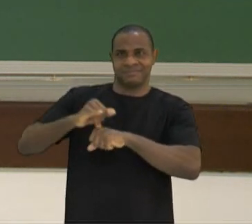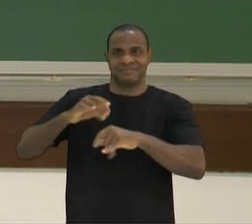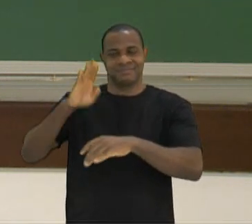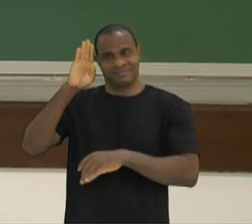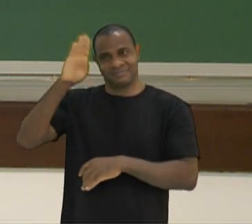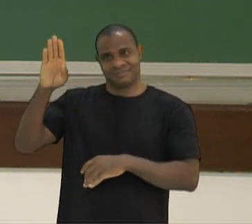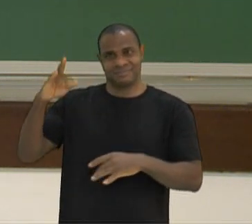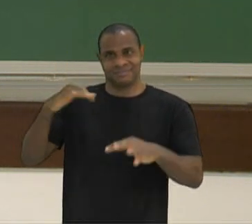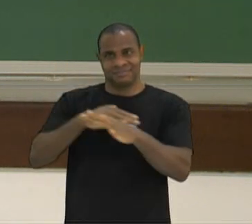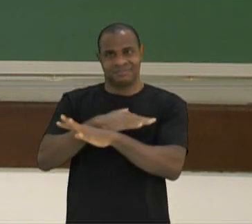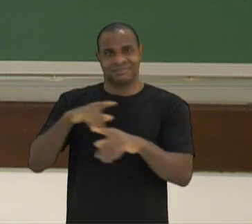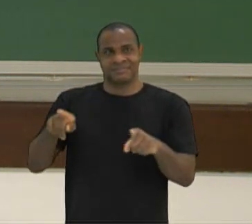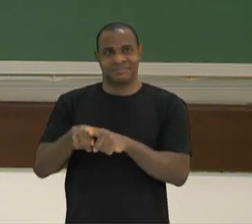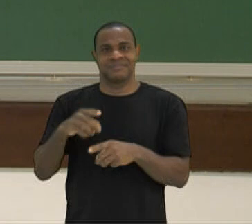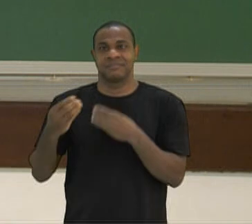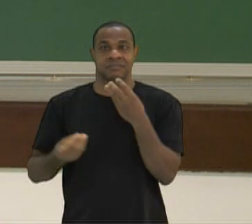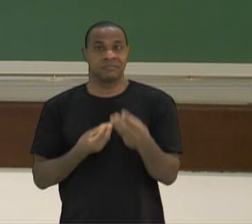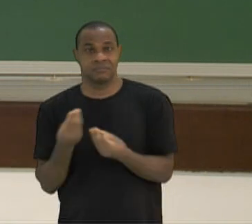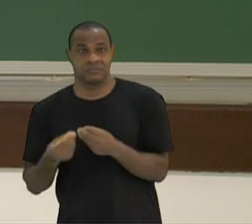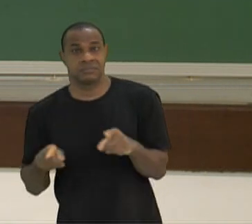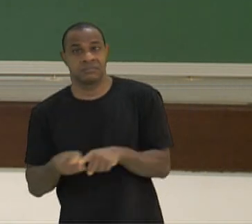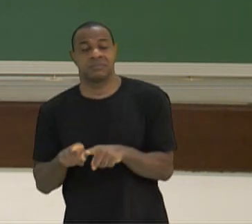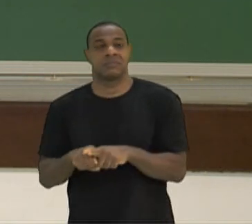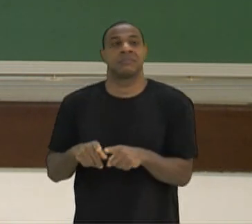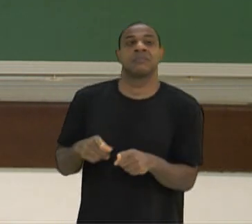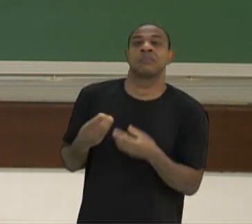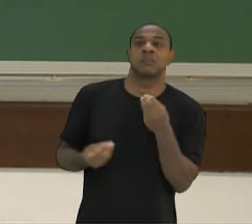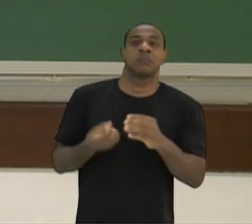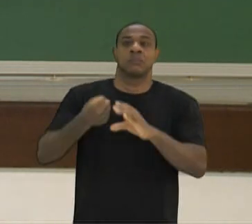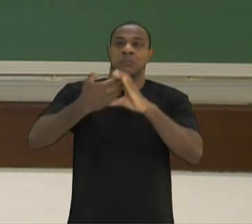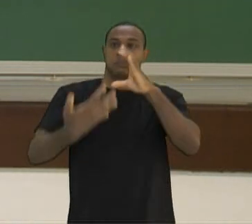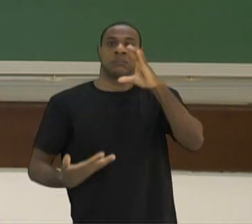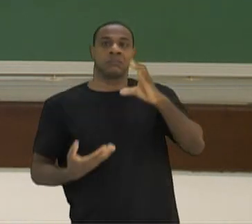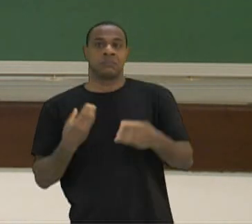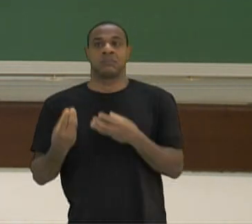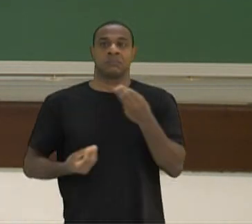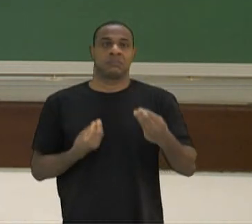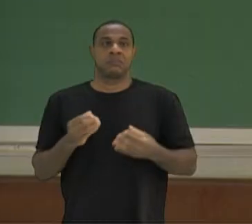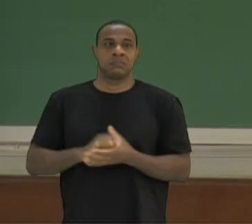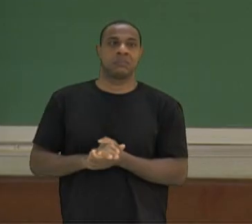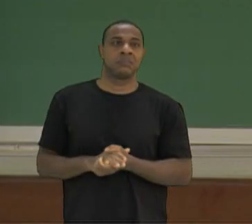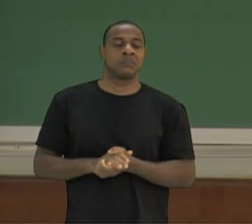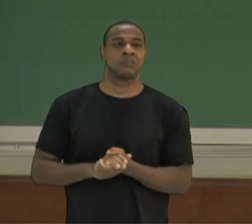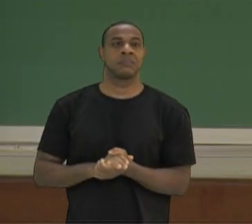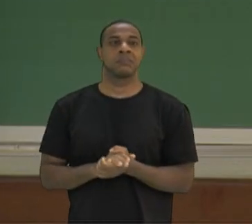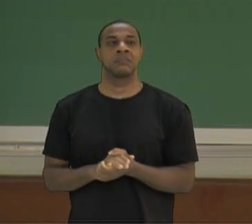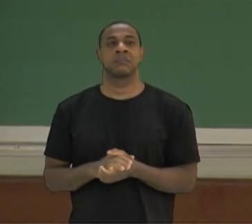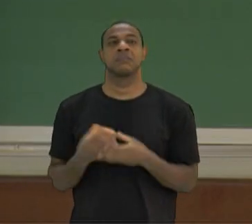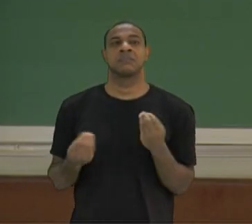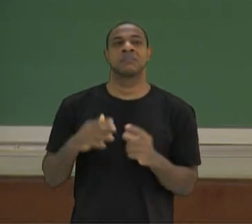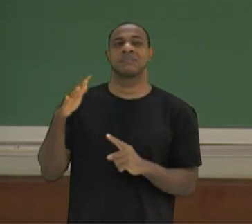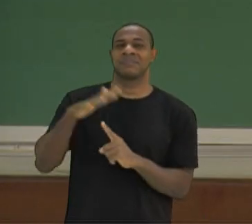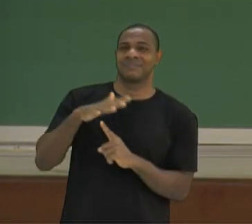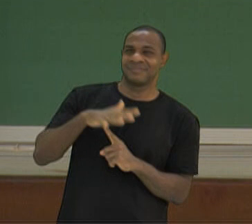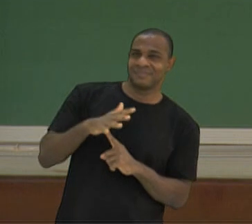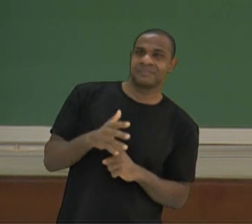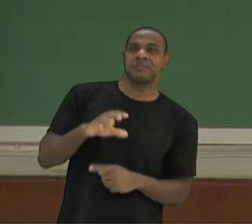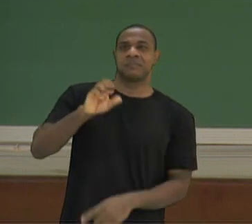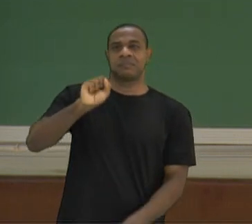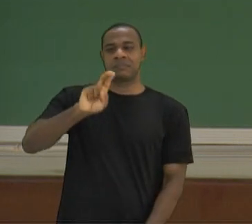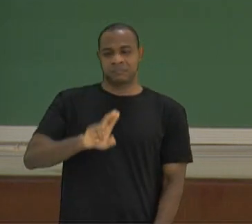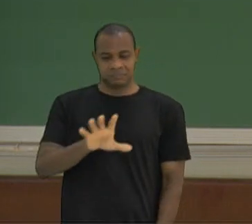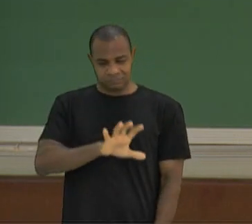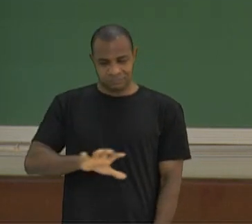a hierarquia, né? Como eles estão classificados ali. E neste caso, como a gente falou do Paraná e falou da região sul